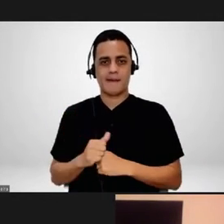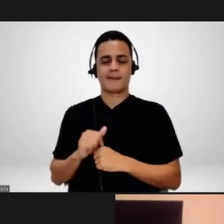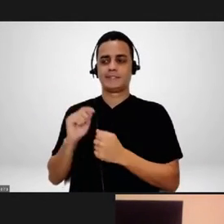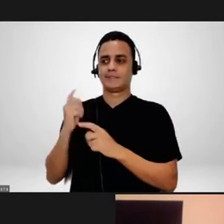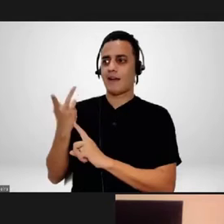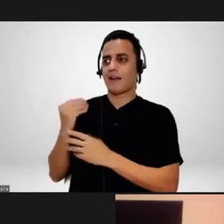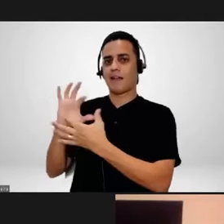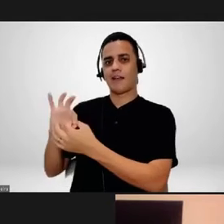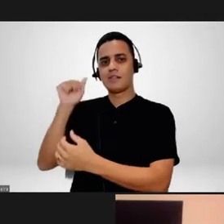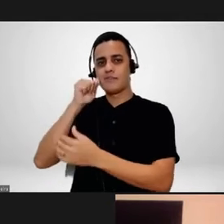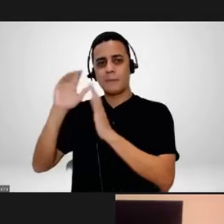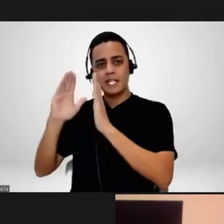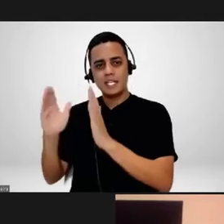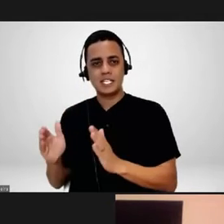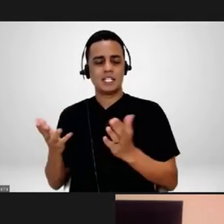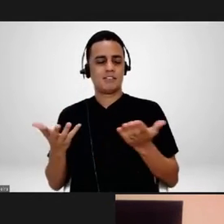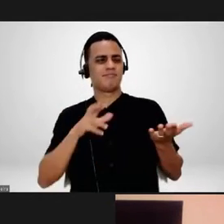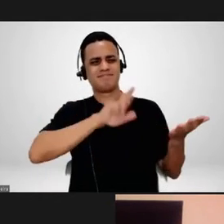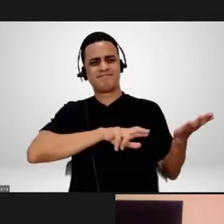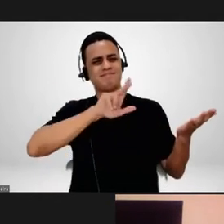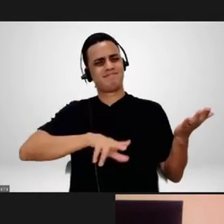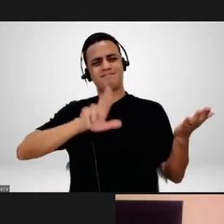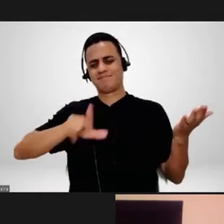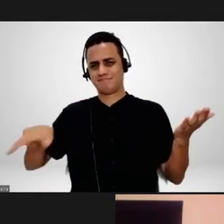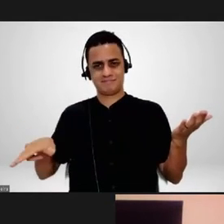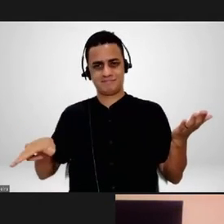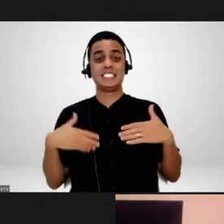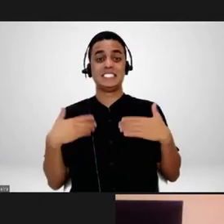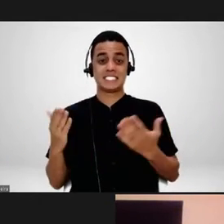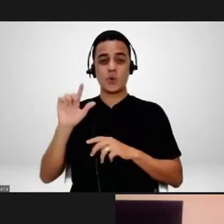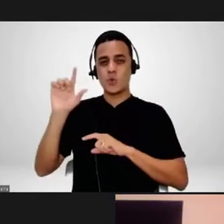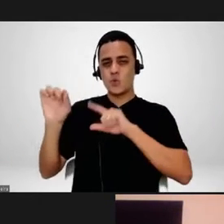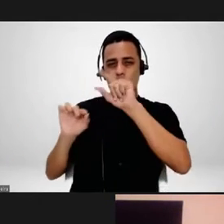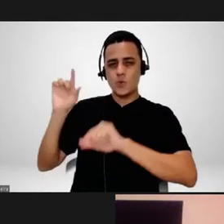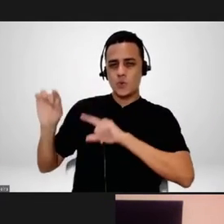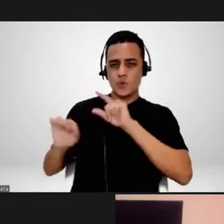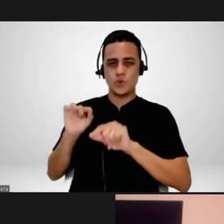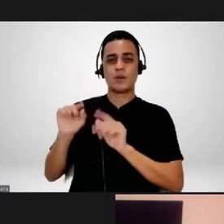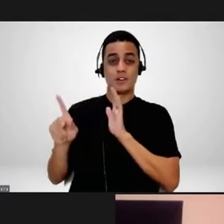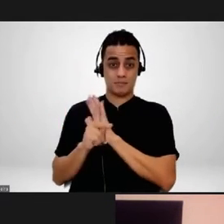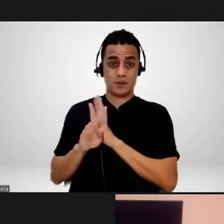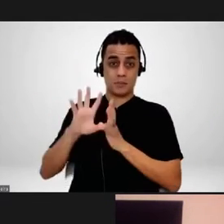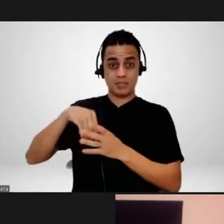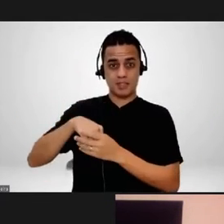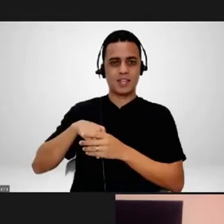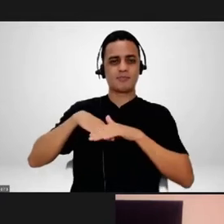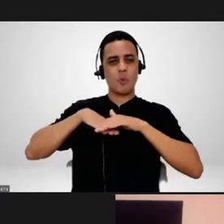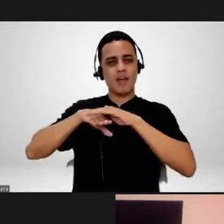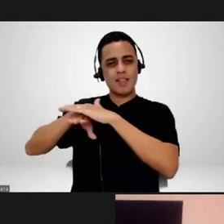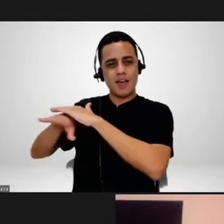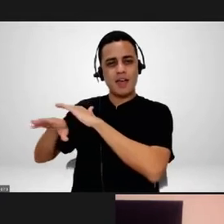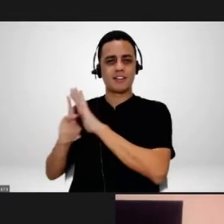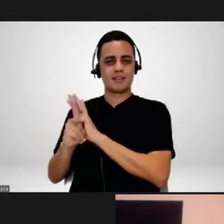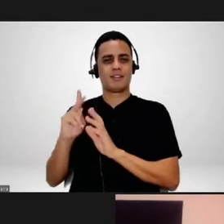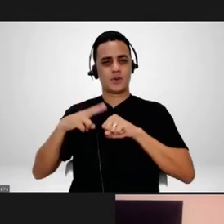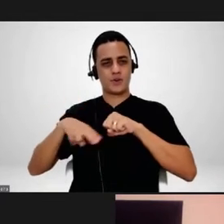estudo semiótico sobre as imagens aqui selecionadas do acervo da UFES leva-nos a reconhecer um pouco